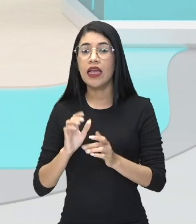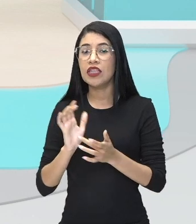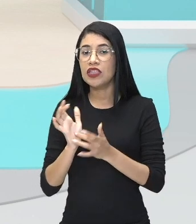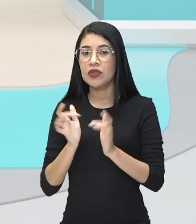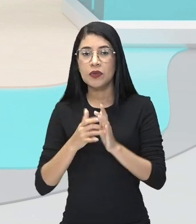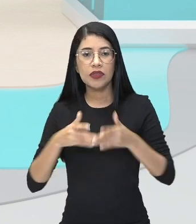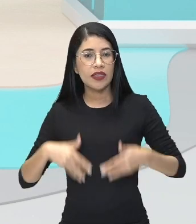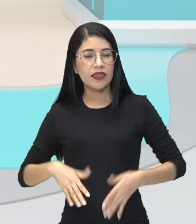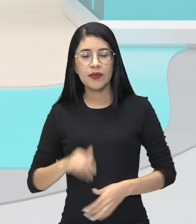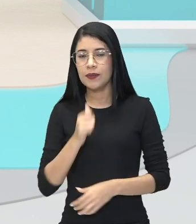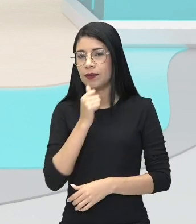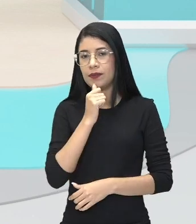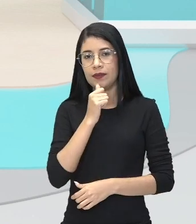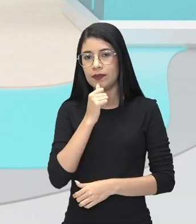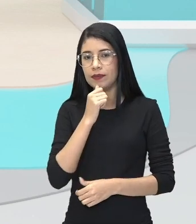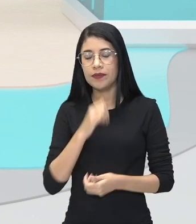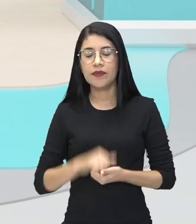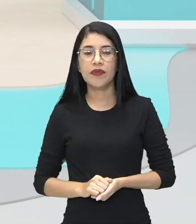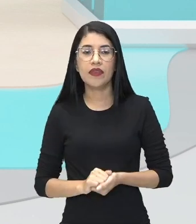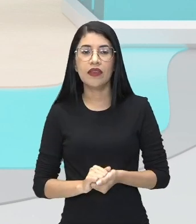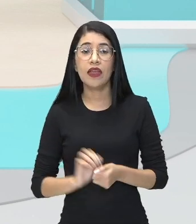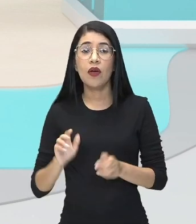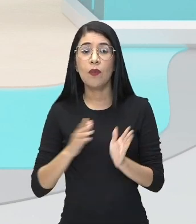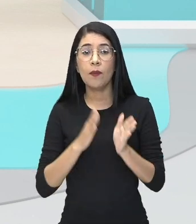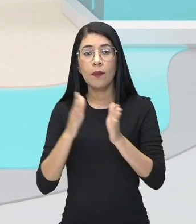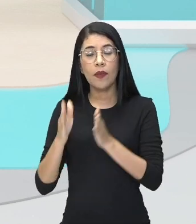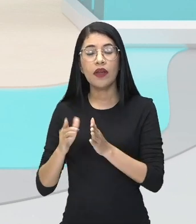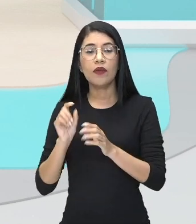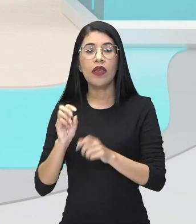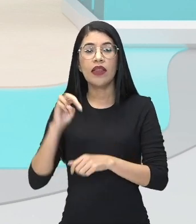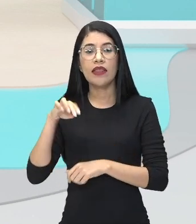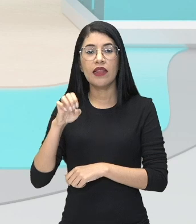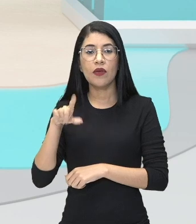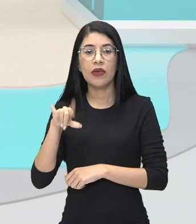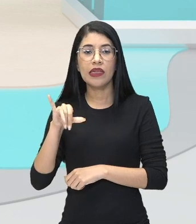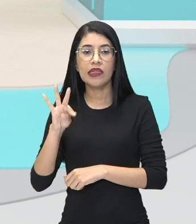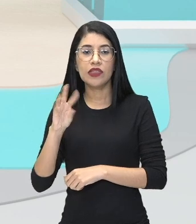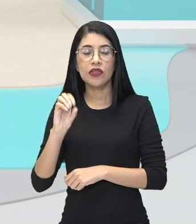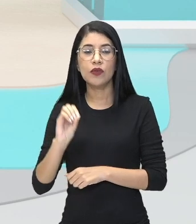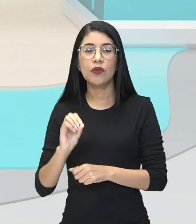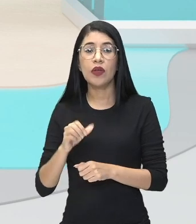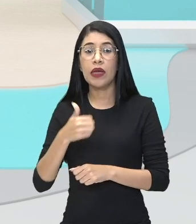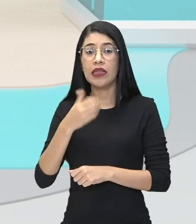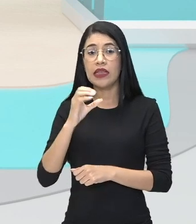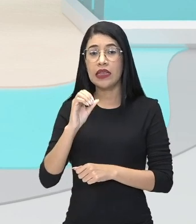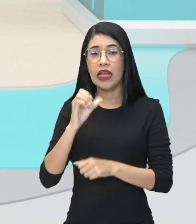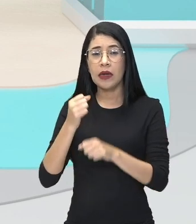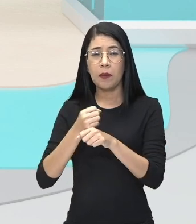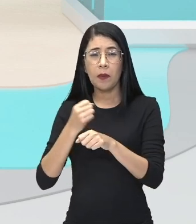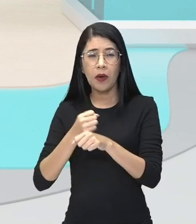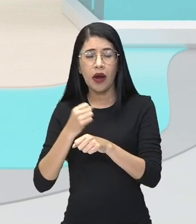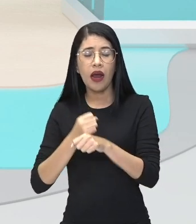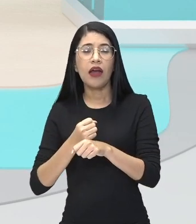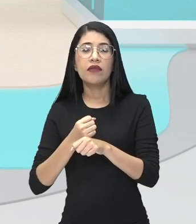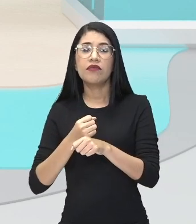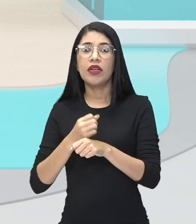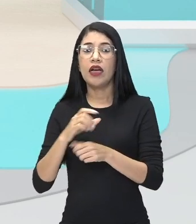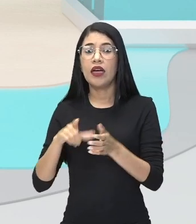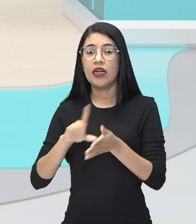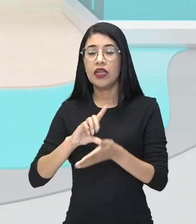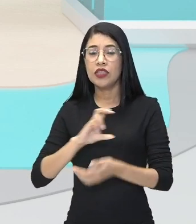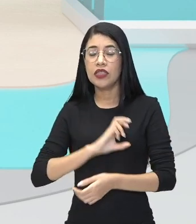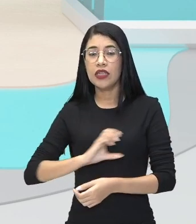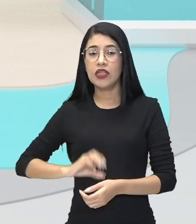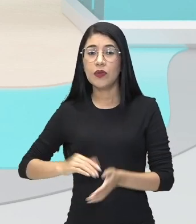nascido, certo? Aí nós temos o Neolítico aqui. É o período que se estende de 10 milhões antes de Cristo até 5